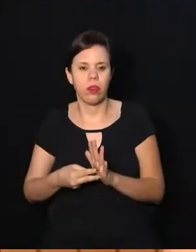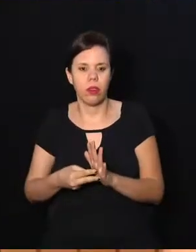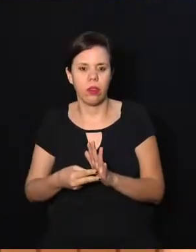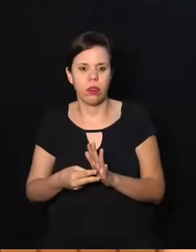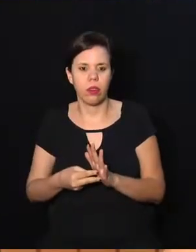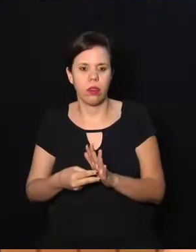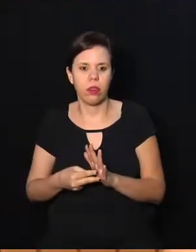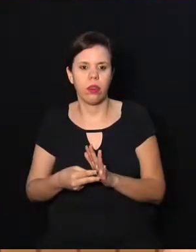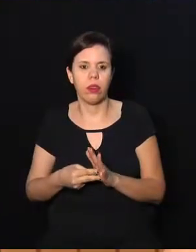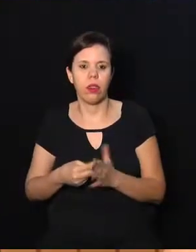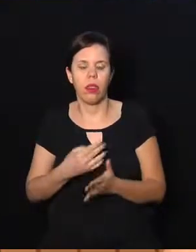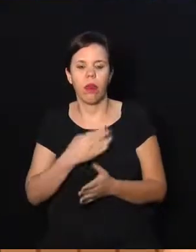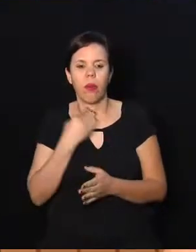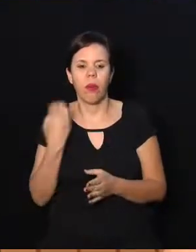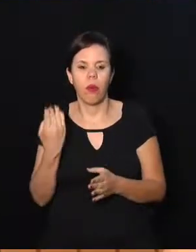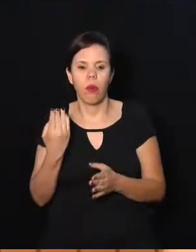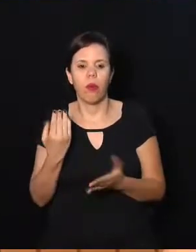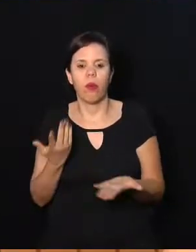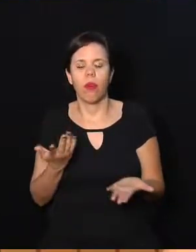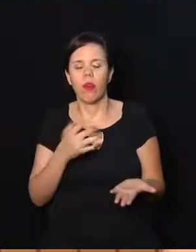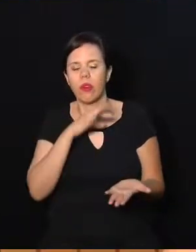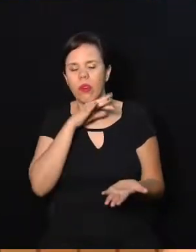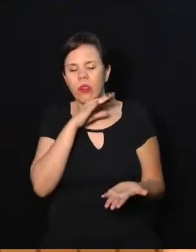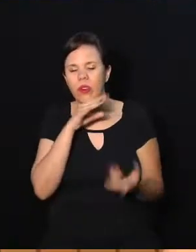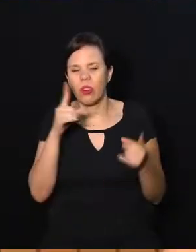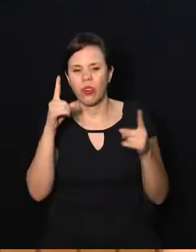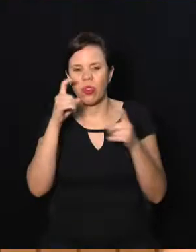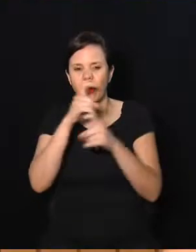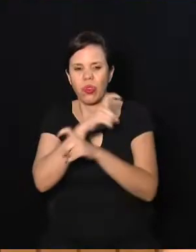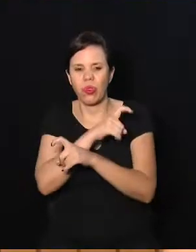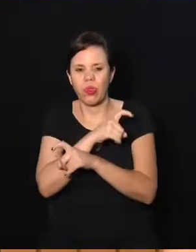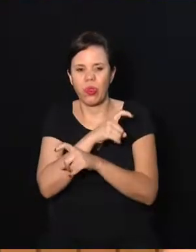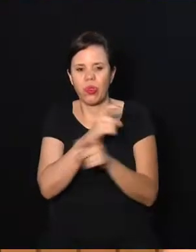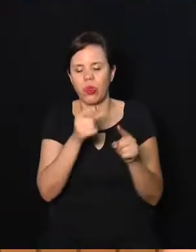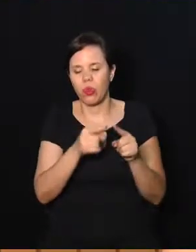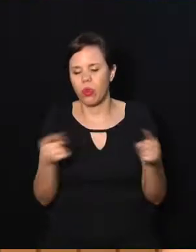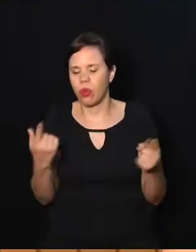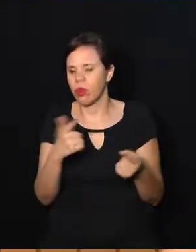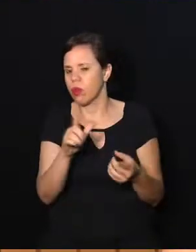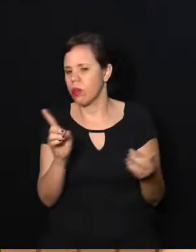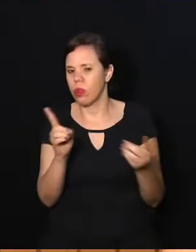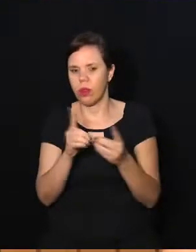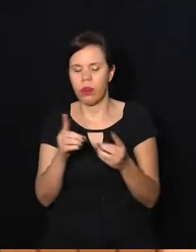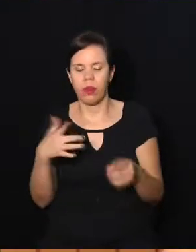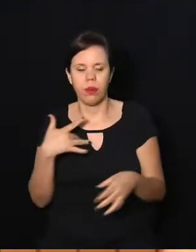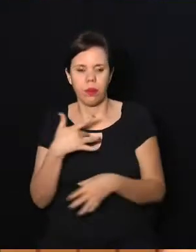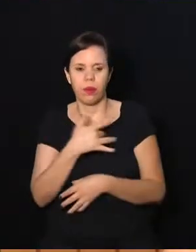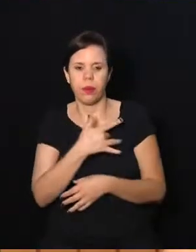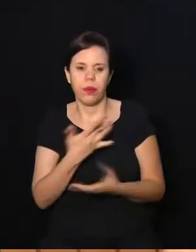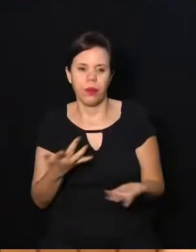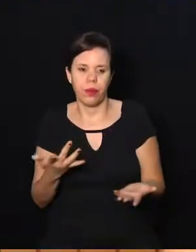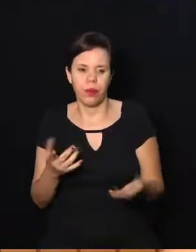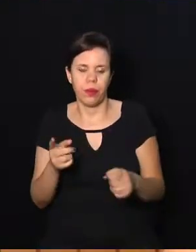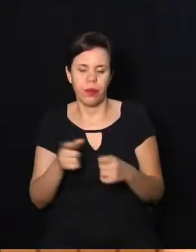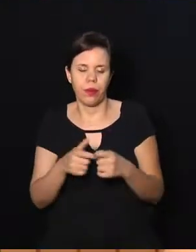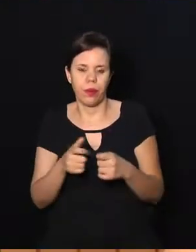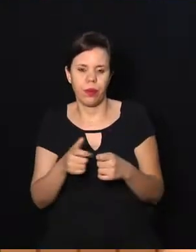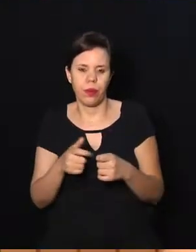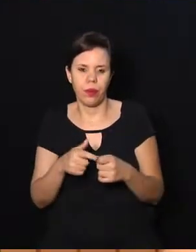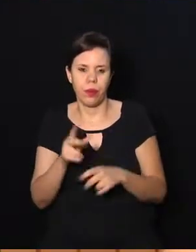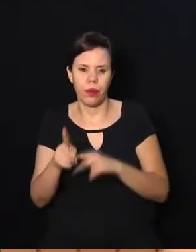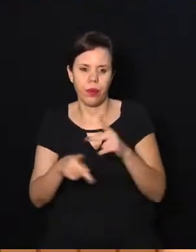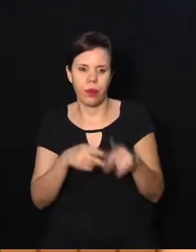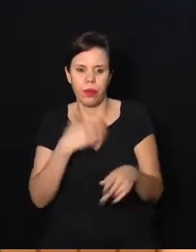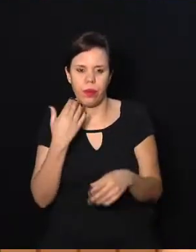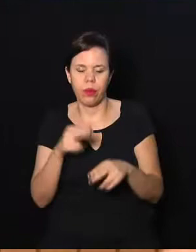antes do tempo, a morte miserável, a morte quando não tem assistência médica, a morte quando as pessoas morrem